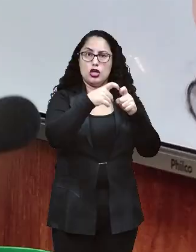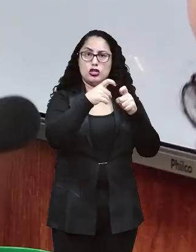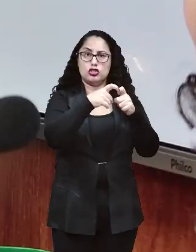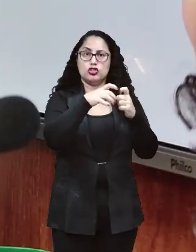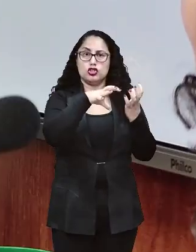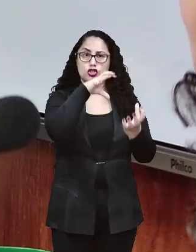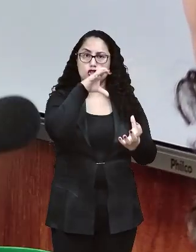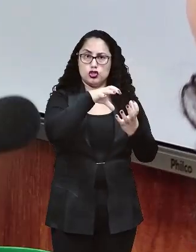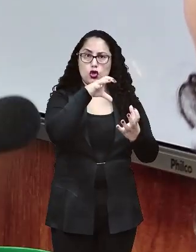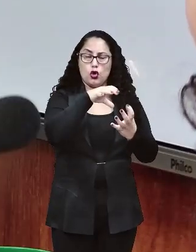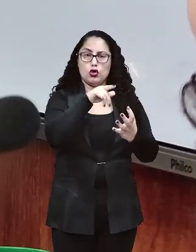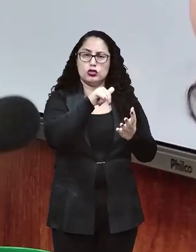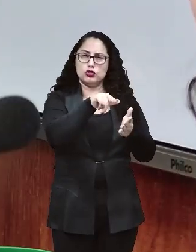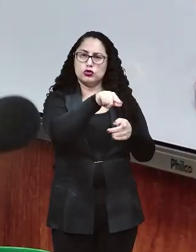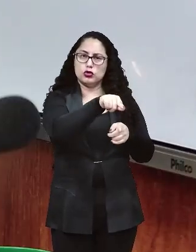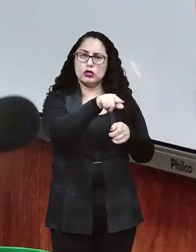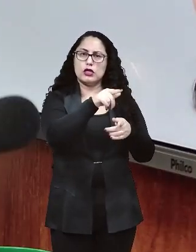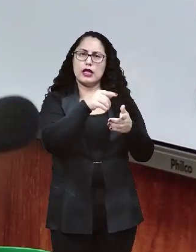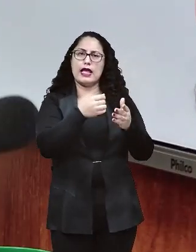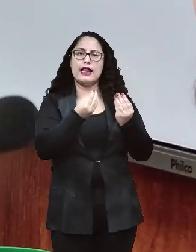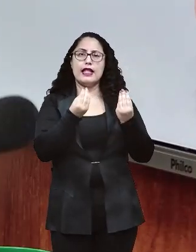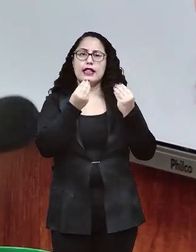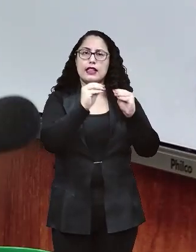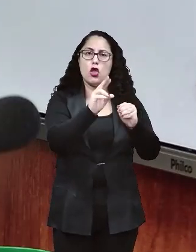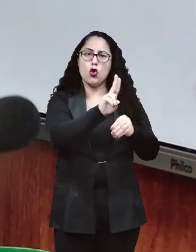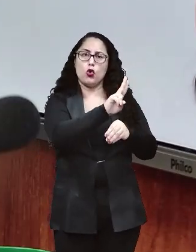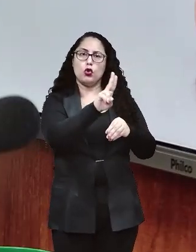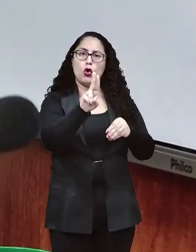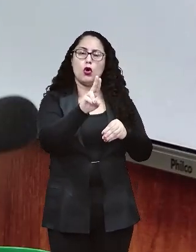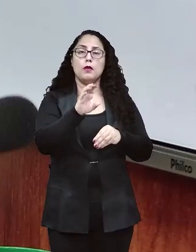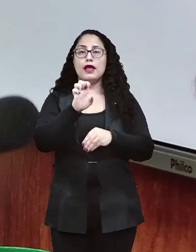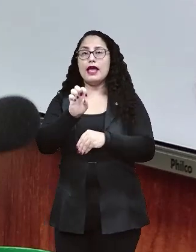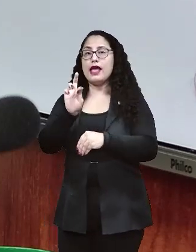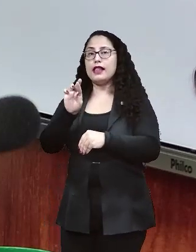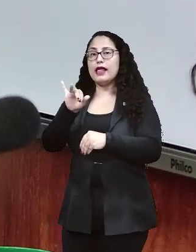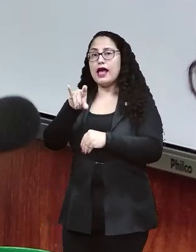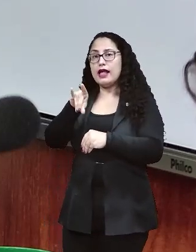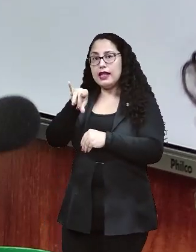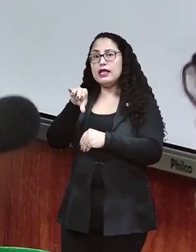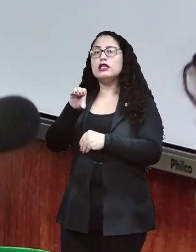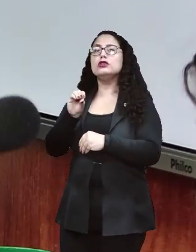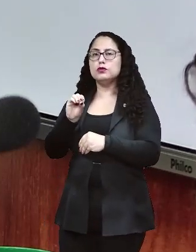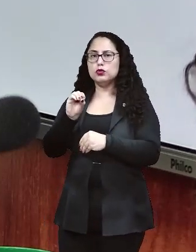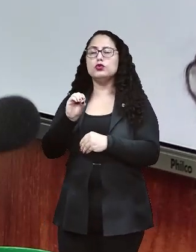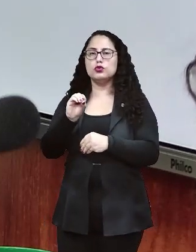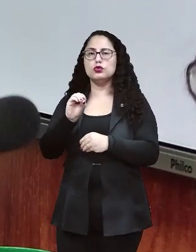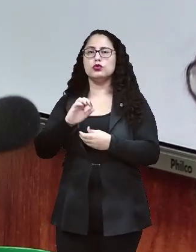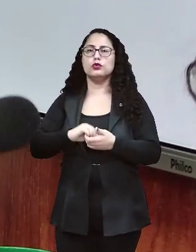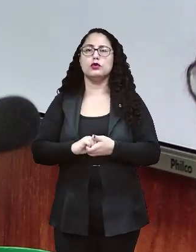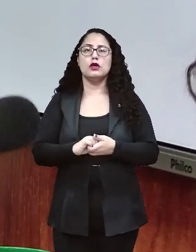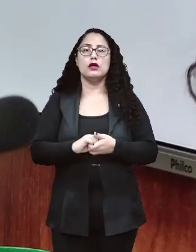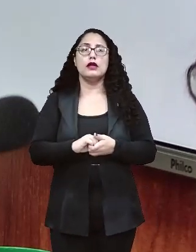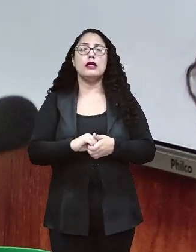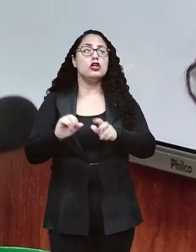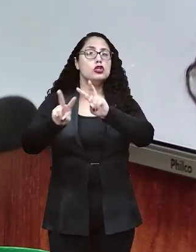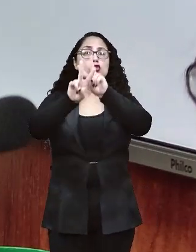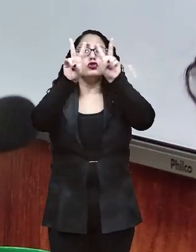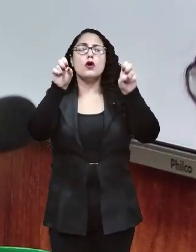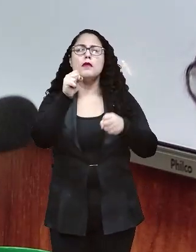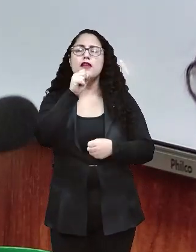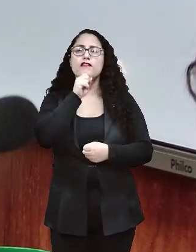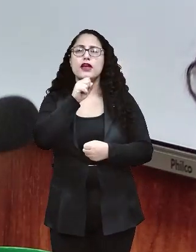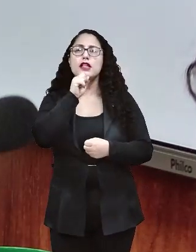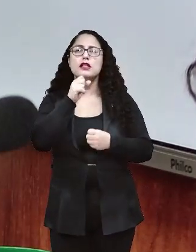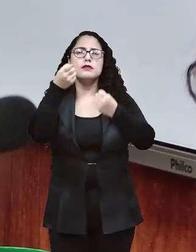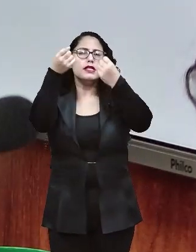foi ele que cunhou, né, assim, esse nome, né? Etarismo, né? E sobre o envelhecimento